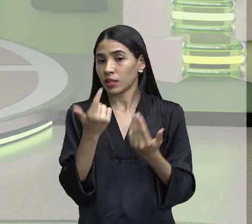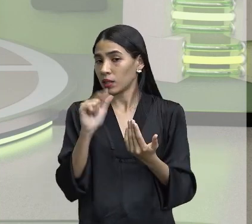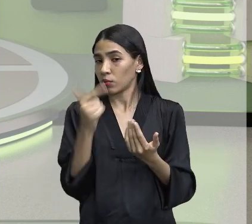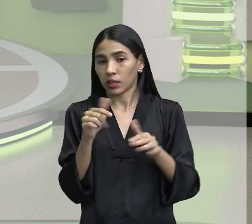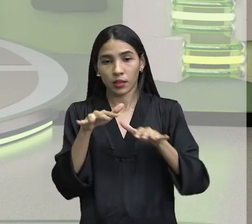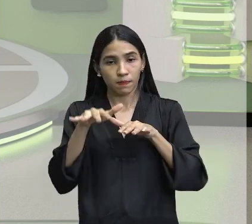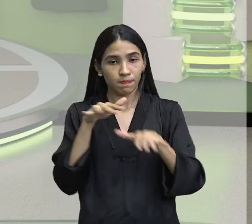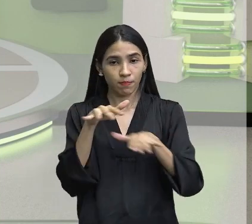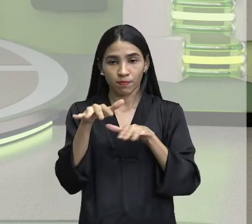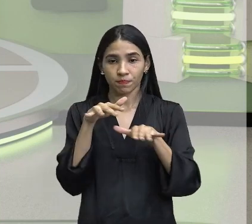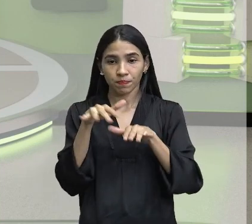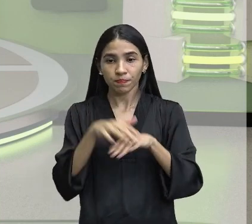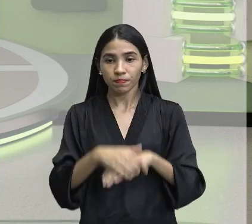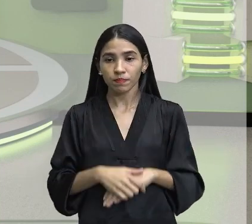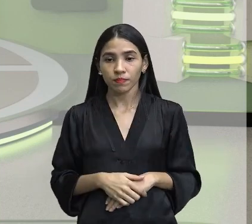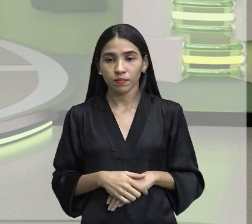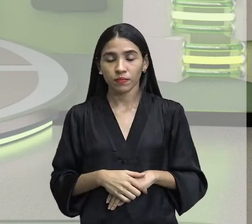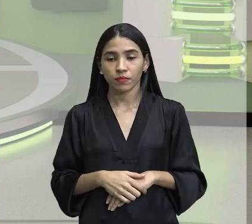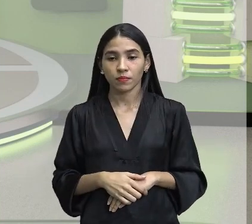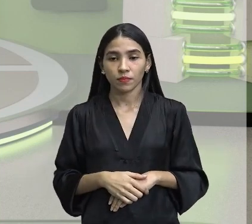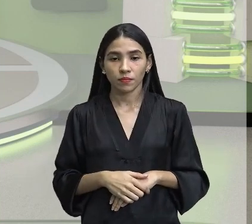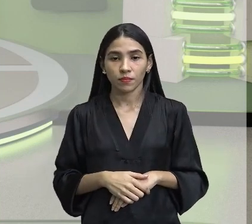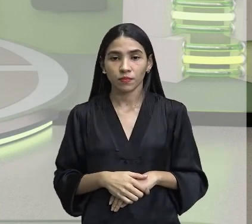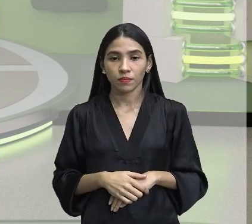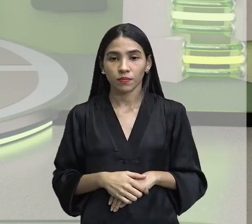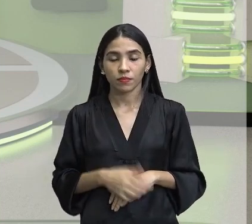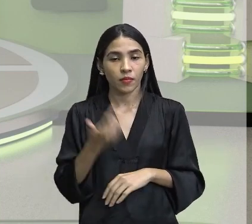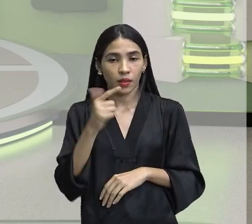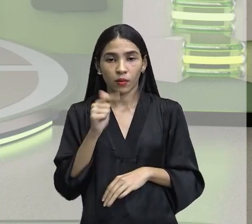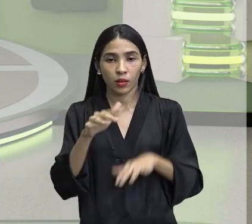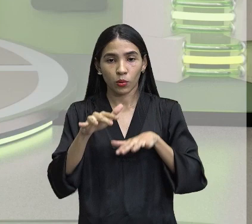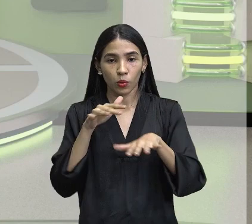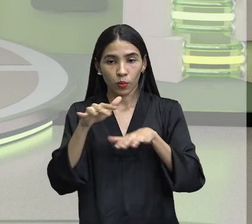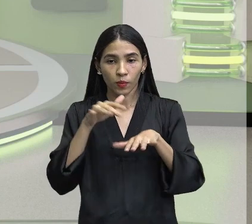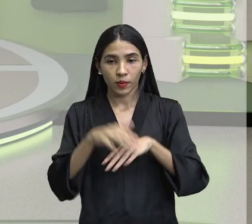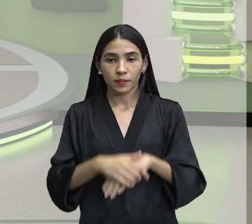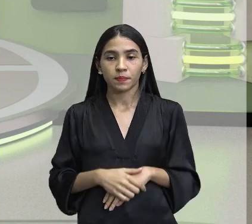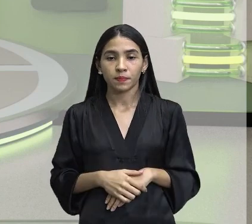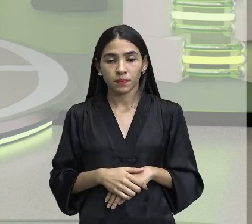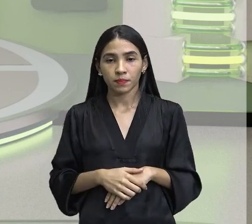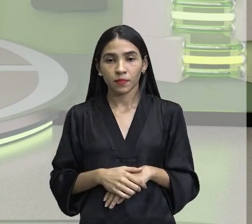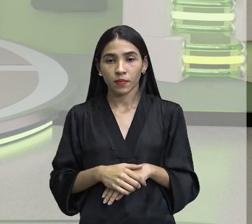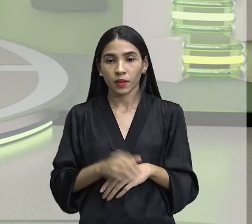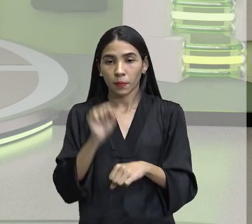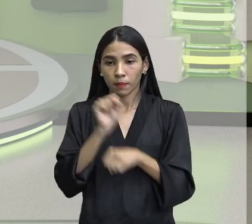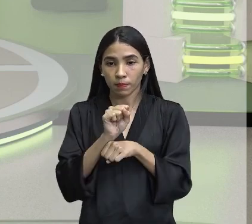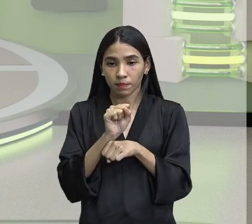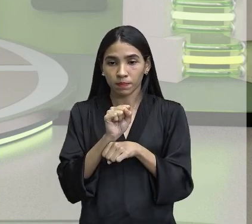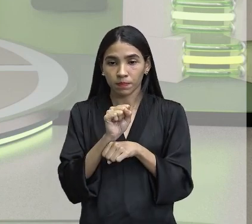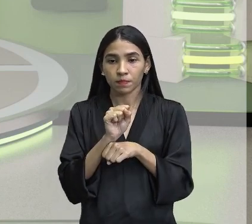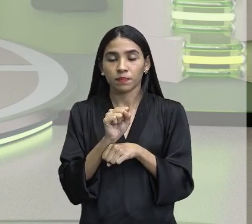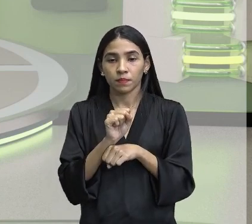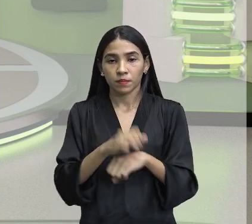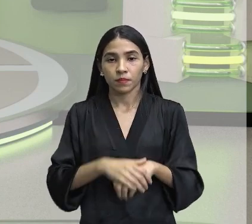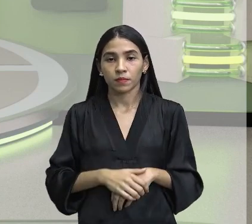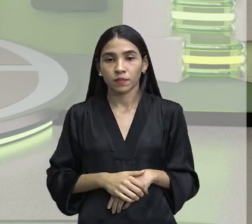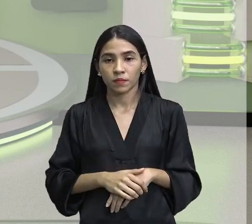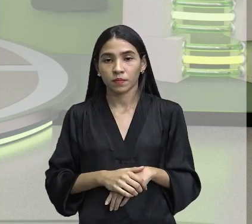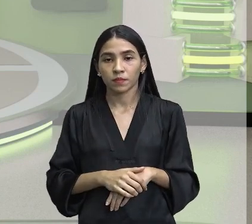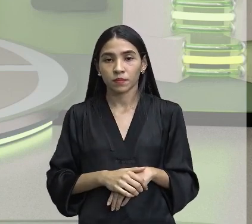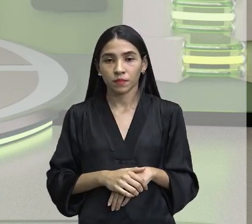têm essa característica de se locomover, elas ficam fixas ao substrato a sua vida